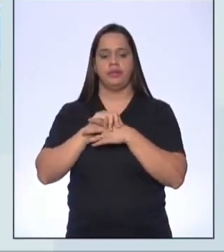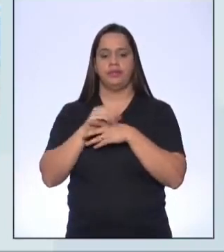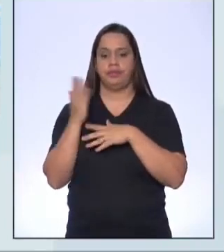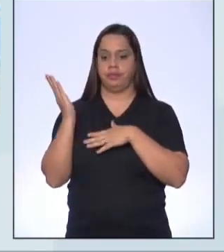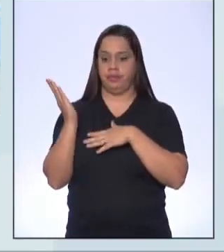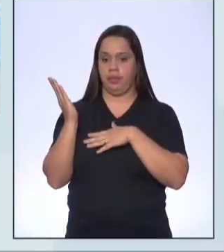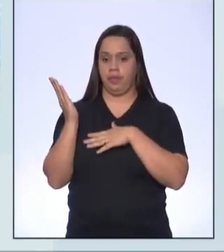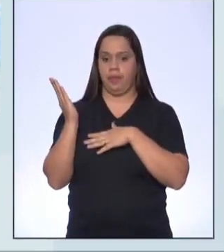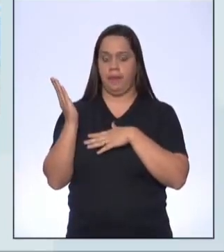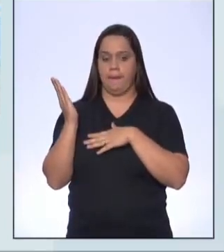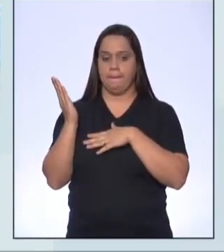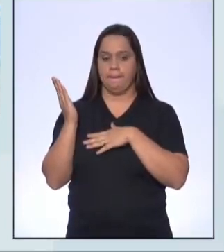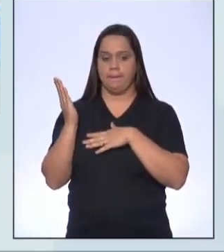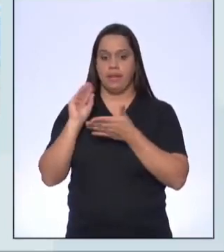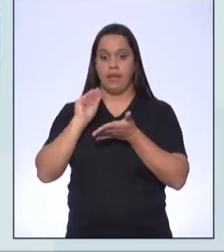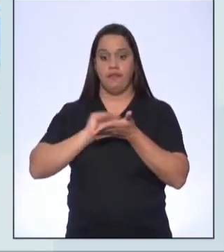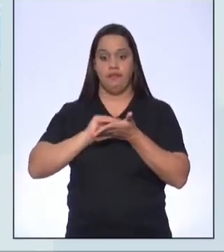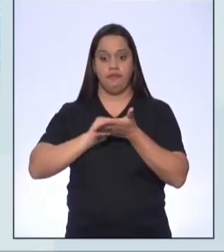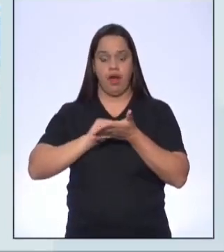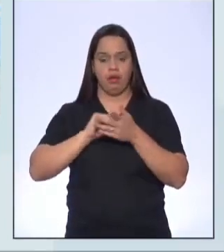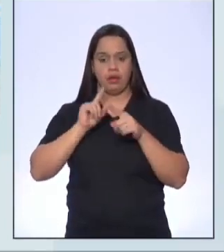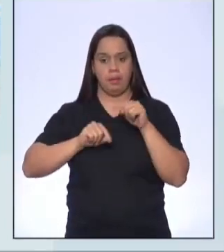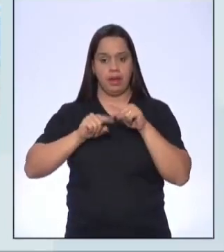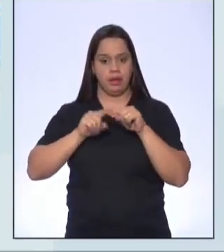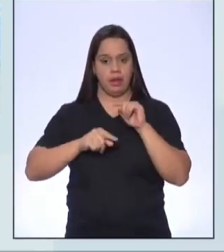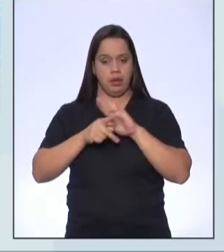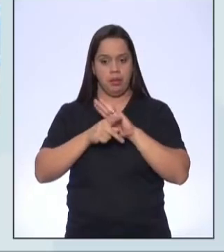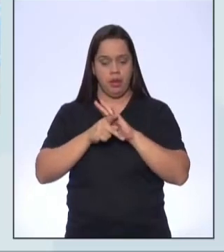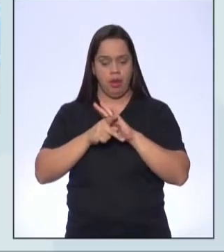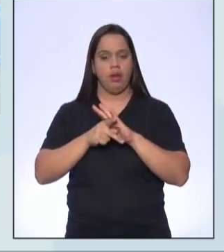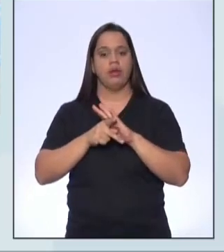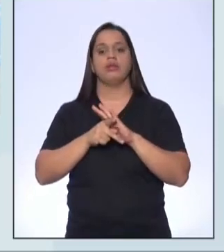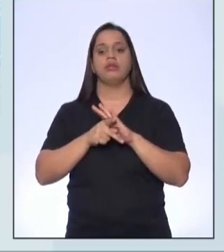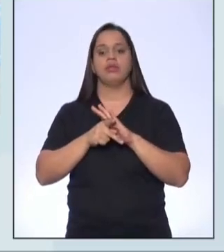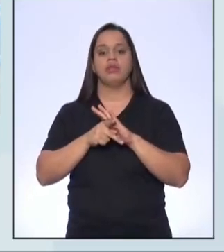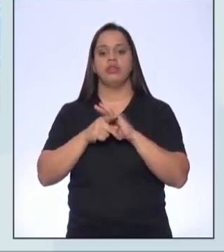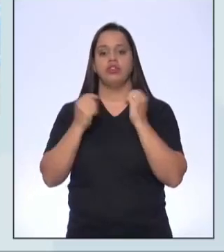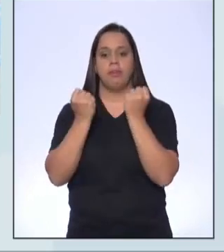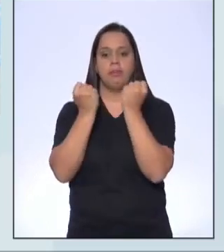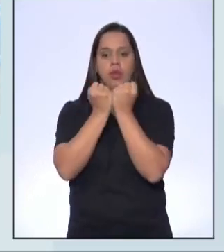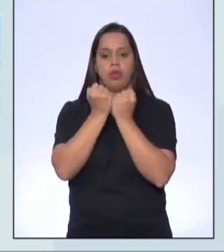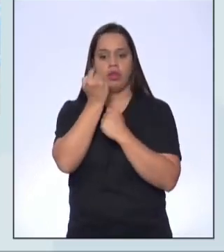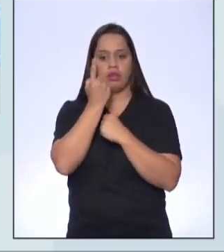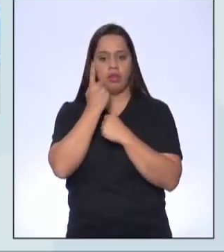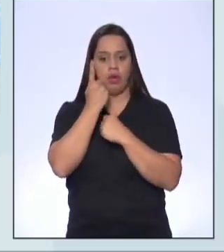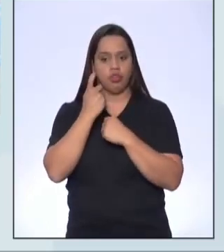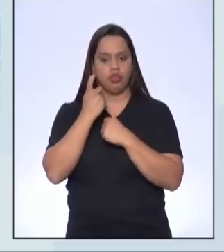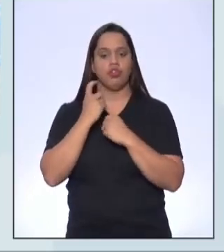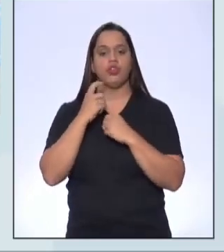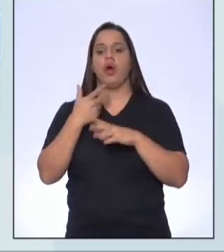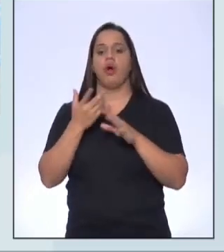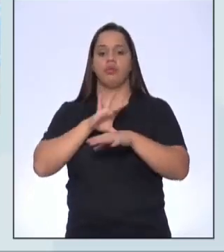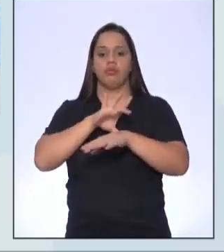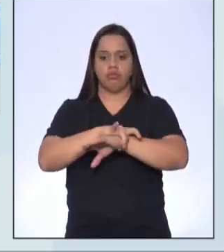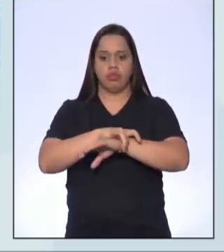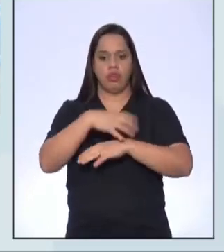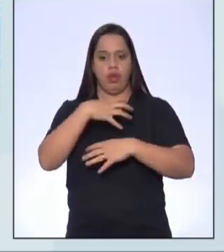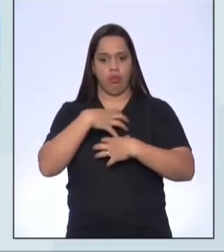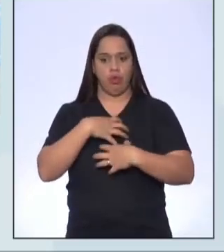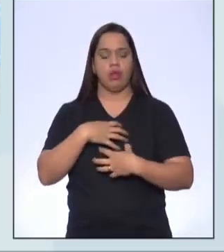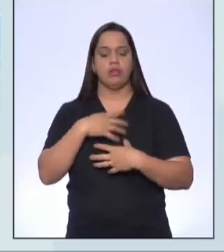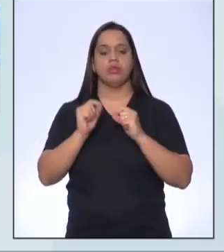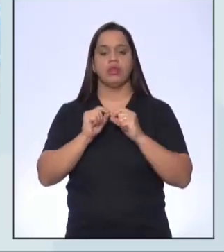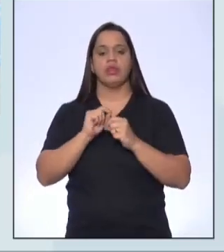Temos aí, falta de EPI, equipamento de proteção individual, nos hospitais, preocupa profissionais da saúde. Professor, o que tem aqui na